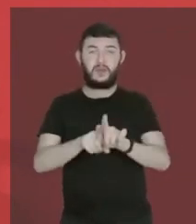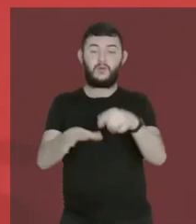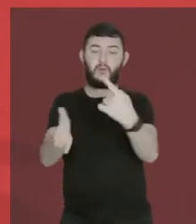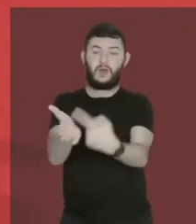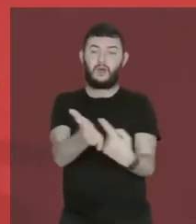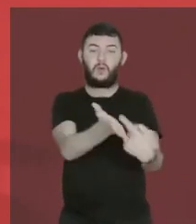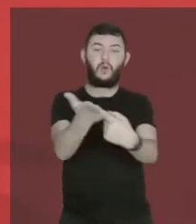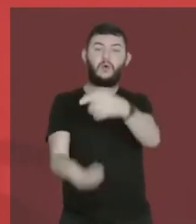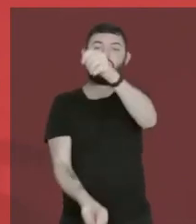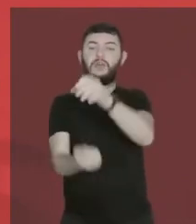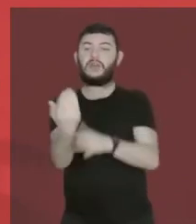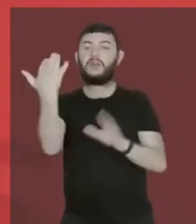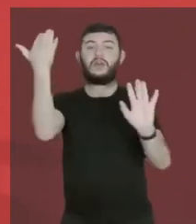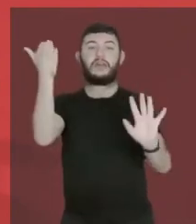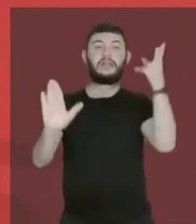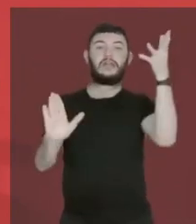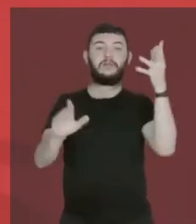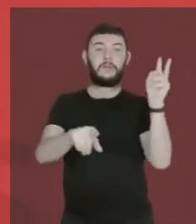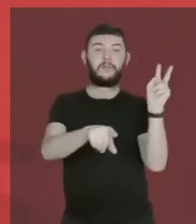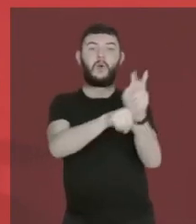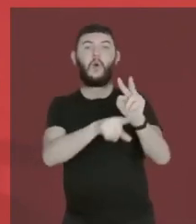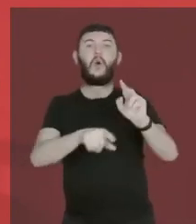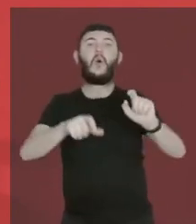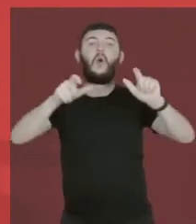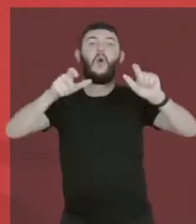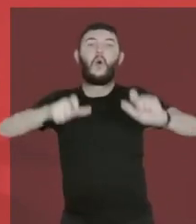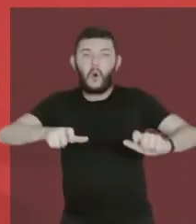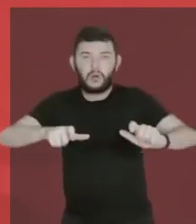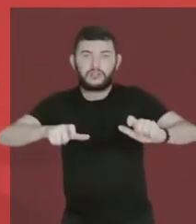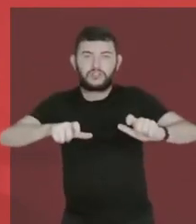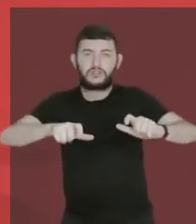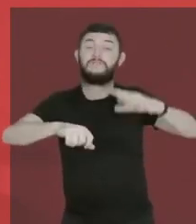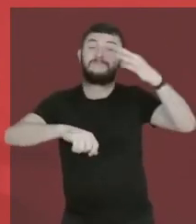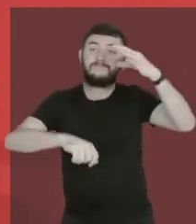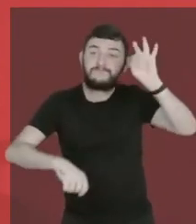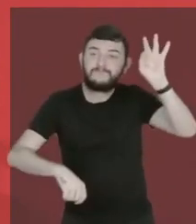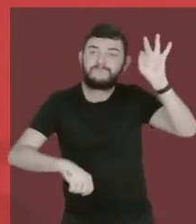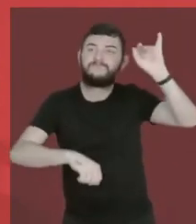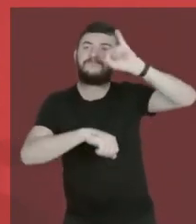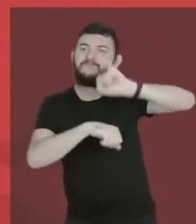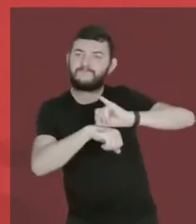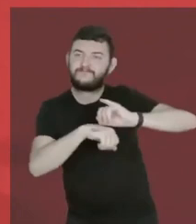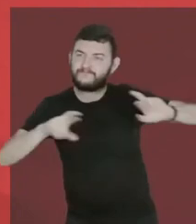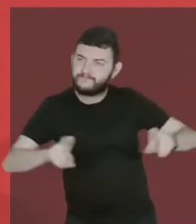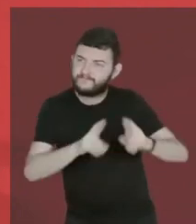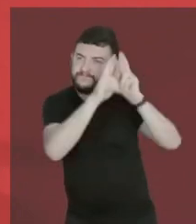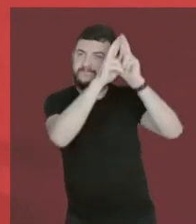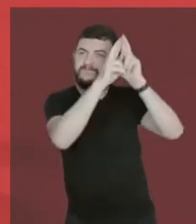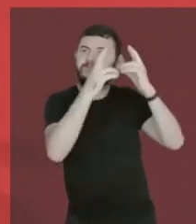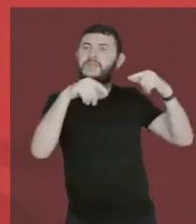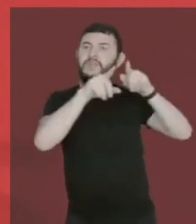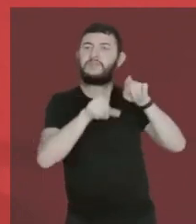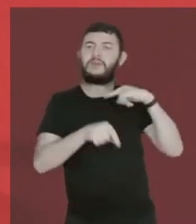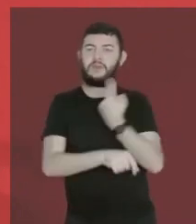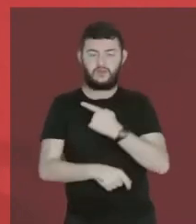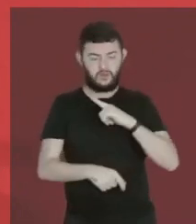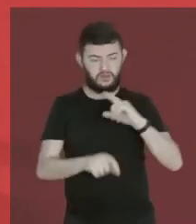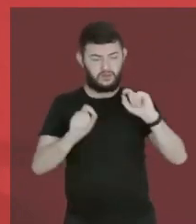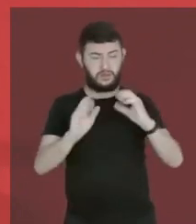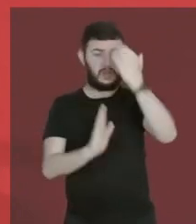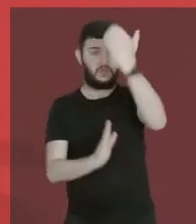indígenas, populações ribeirinhas, pescadores e extrativistas. A ninguém interessa mais preservar a